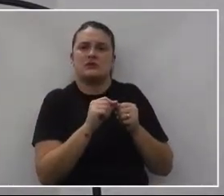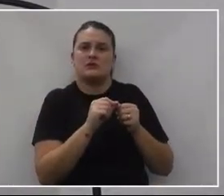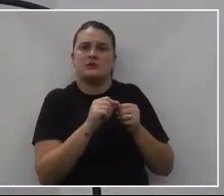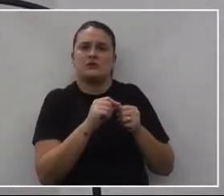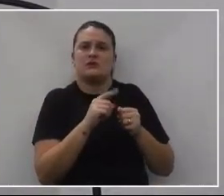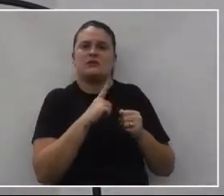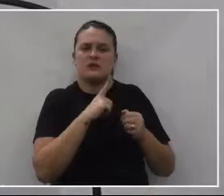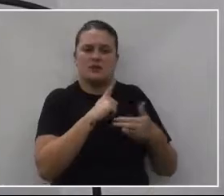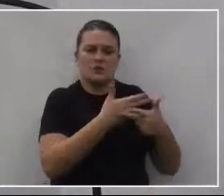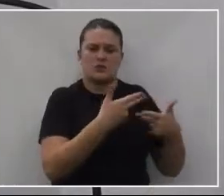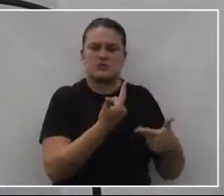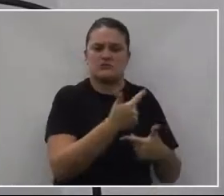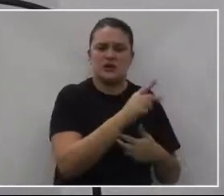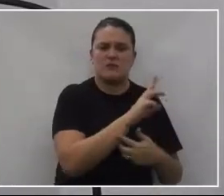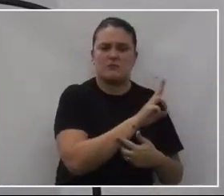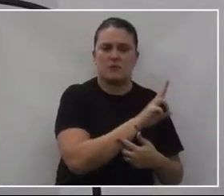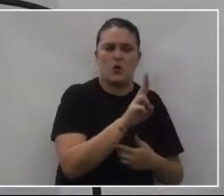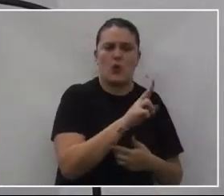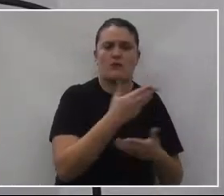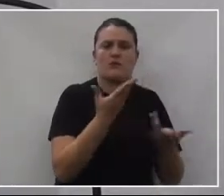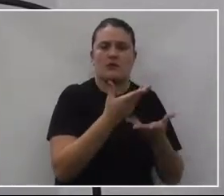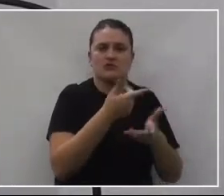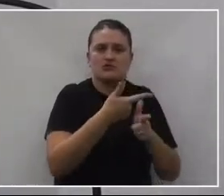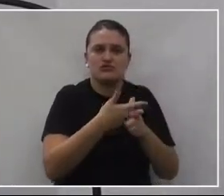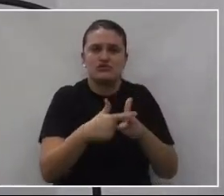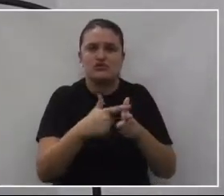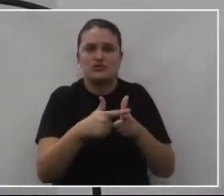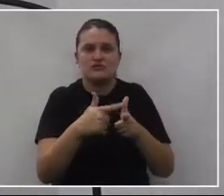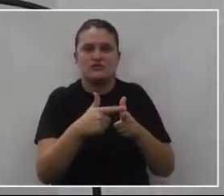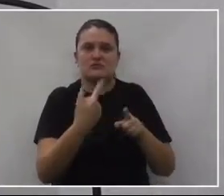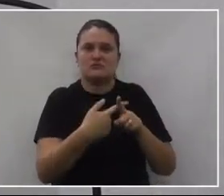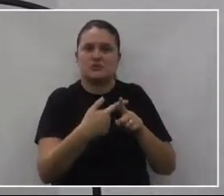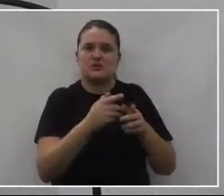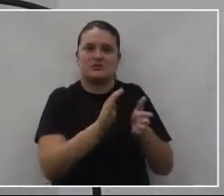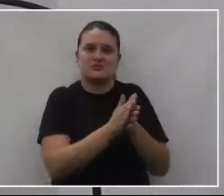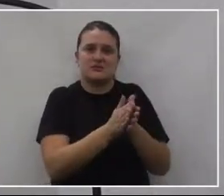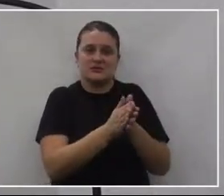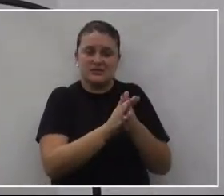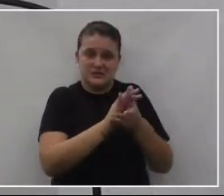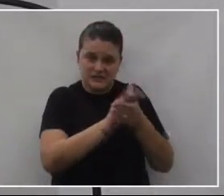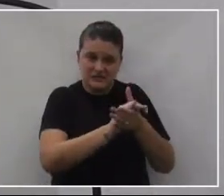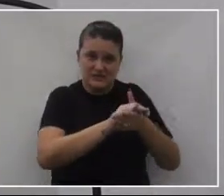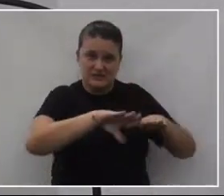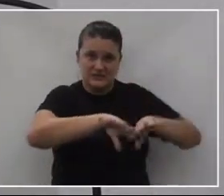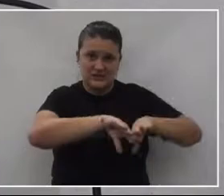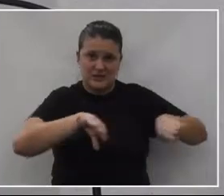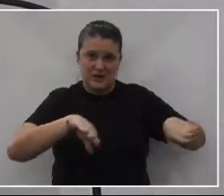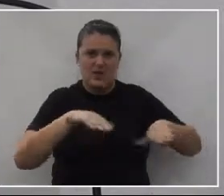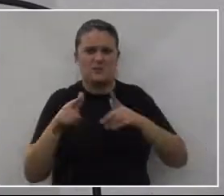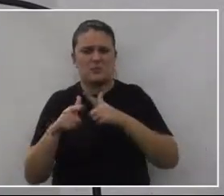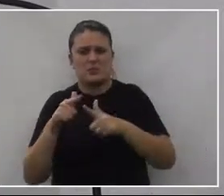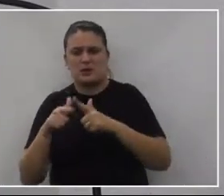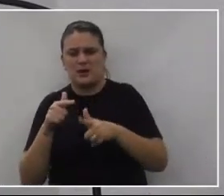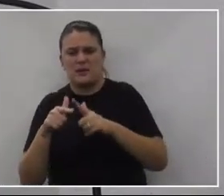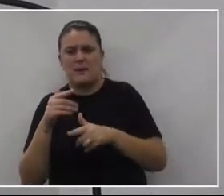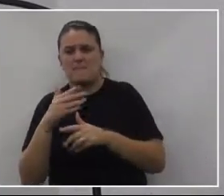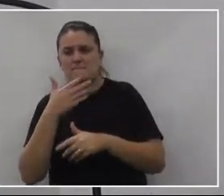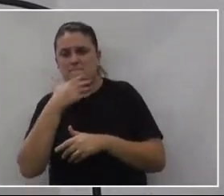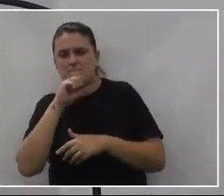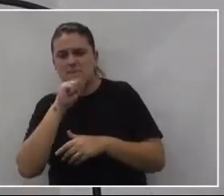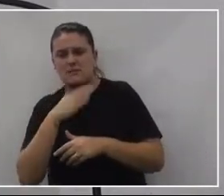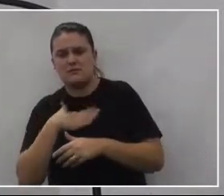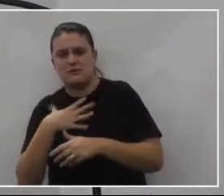está no meu nome, tem um imóvel que eu queria partilhar, tem inúmeras questões. Eu estou com um problema com o pai do meu filho para a questão de